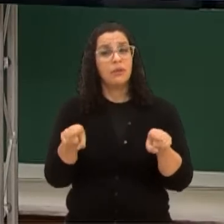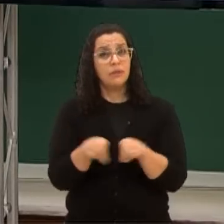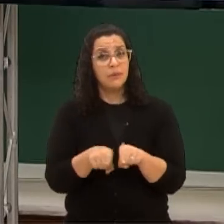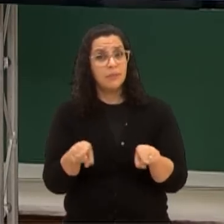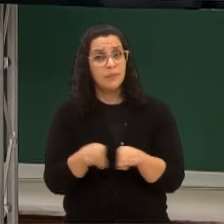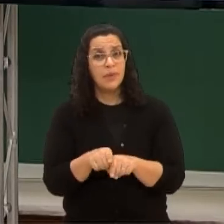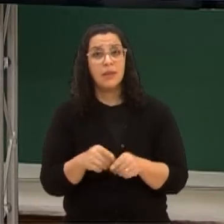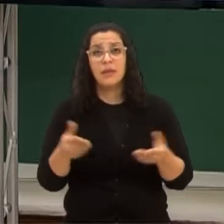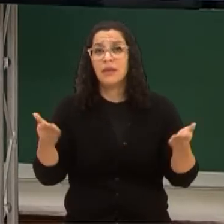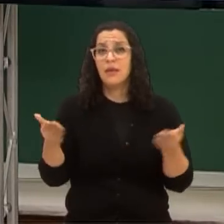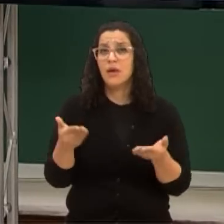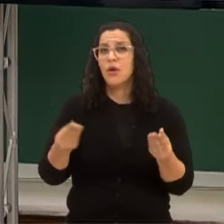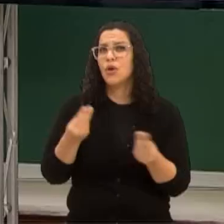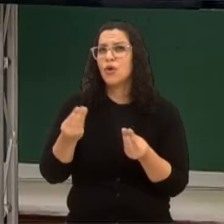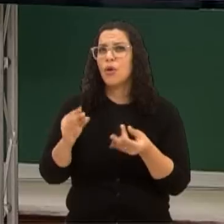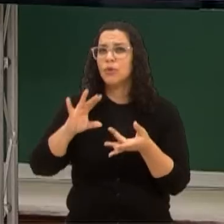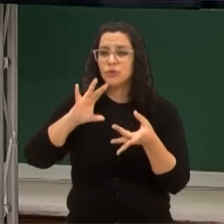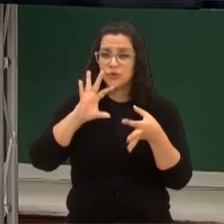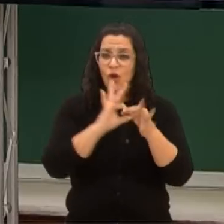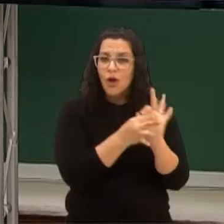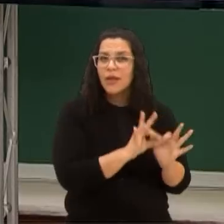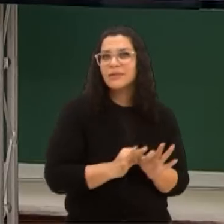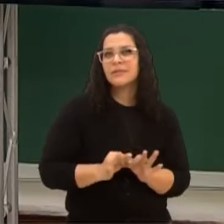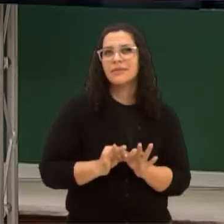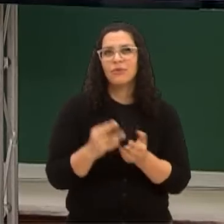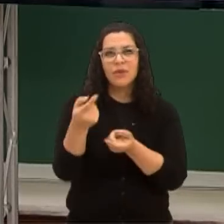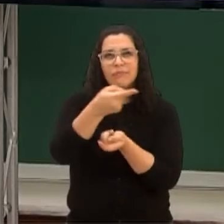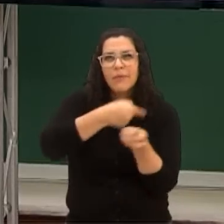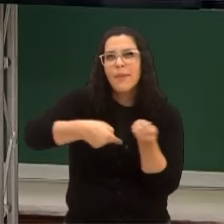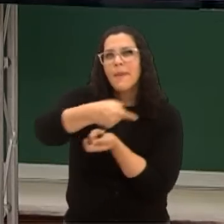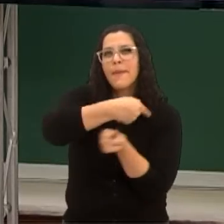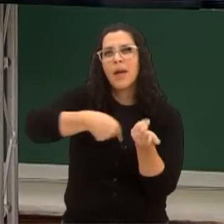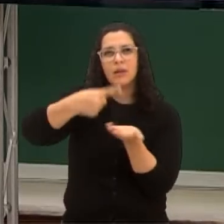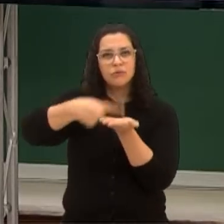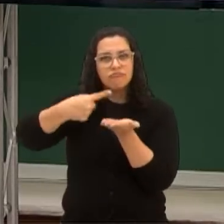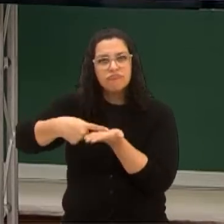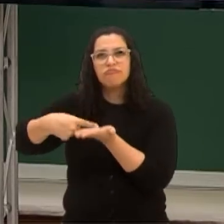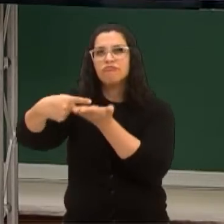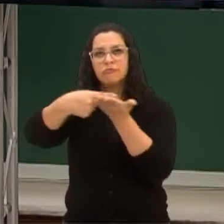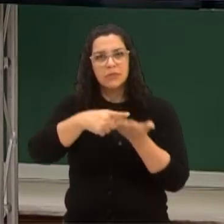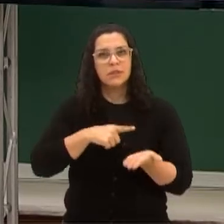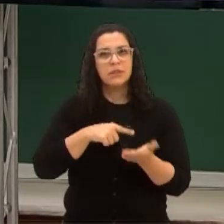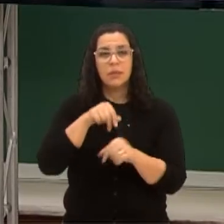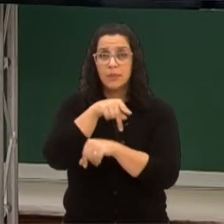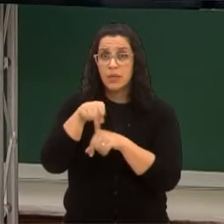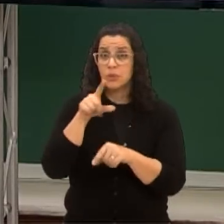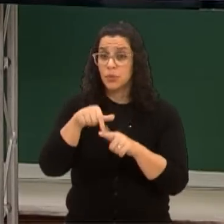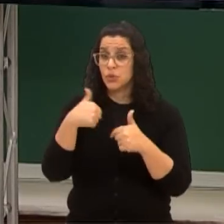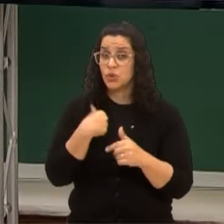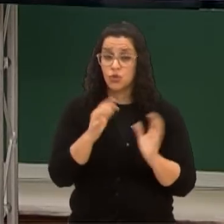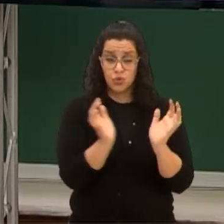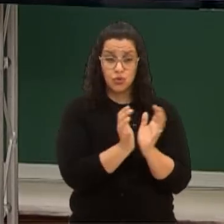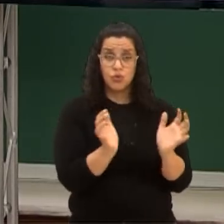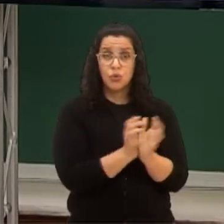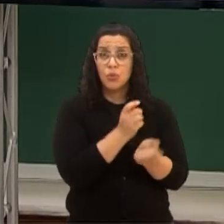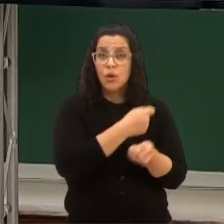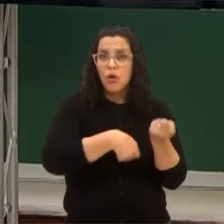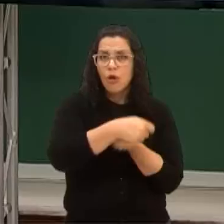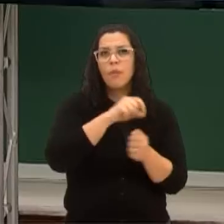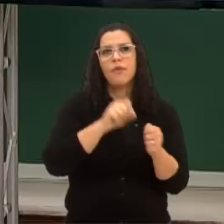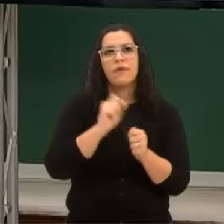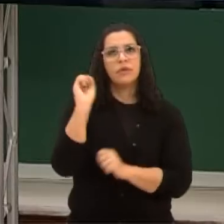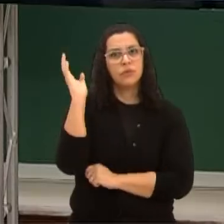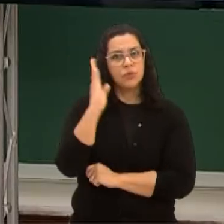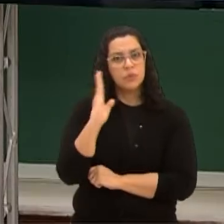também dessa conexão que os países estabelecem. Ou seja, estar incluído num bloco econômico faz com que